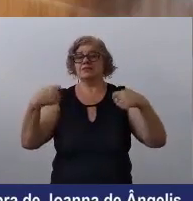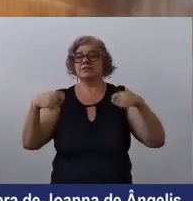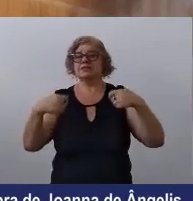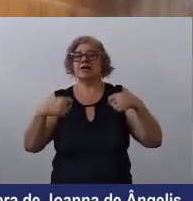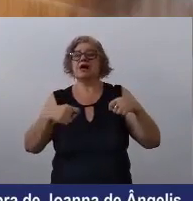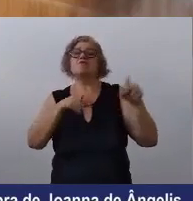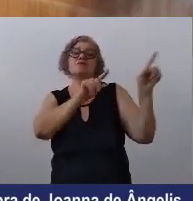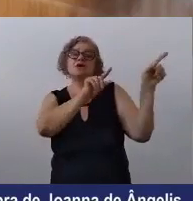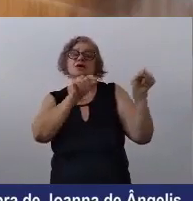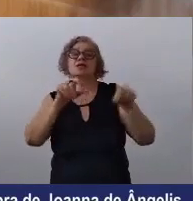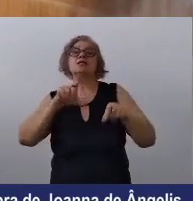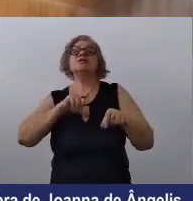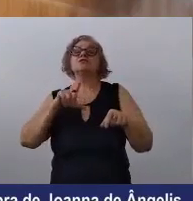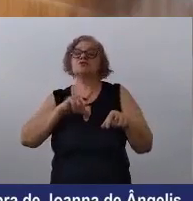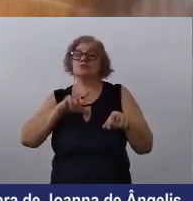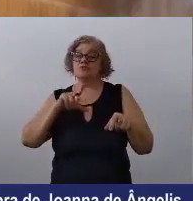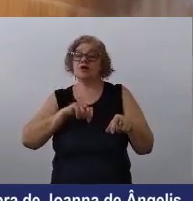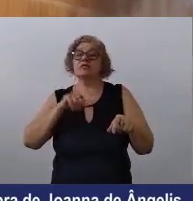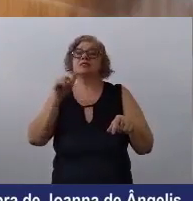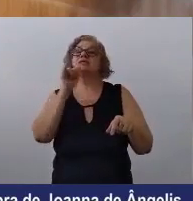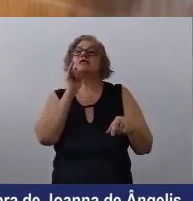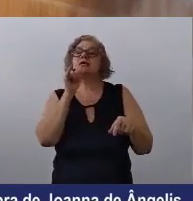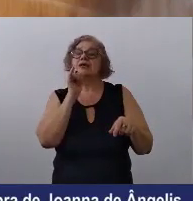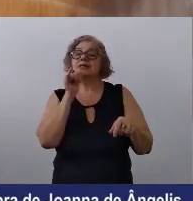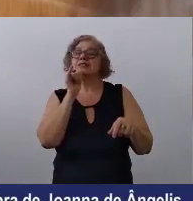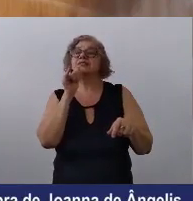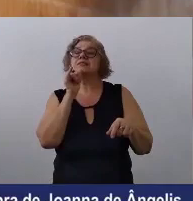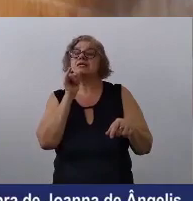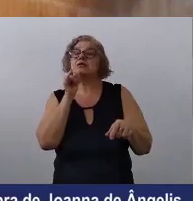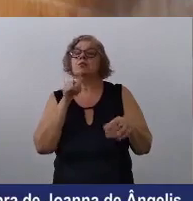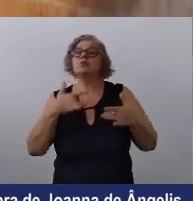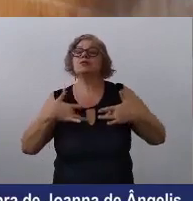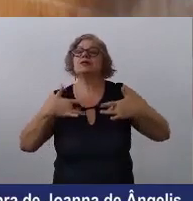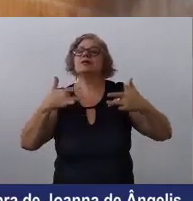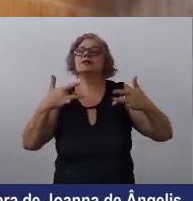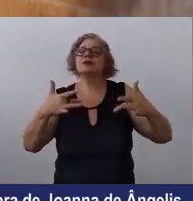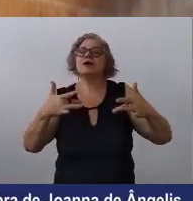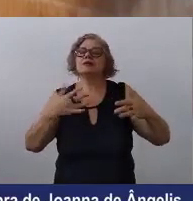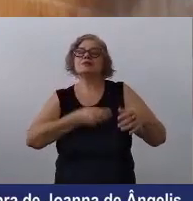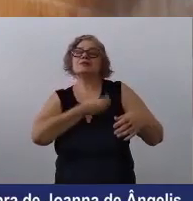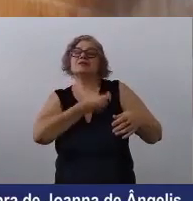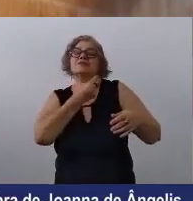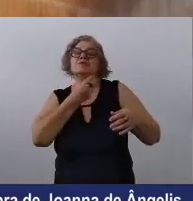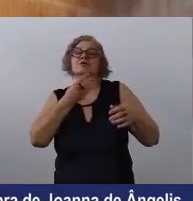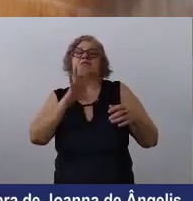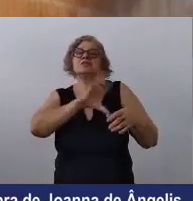que eles tivessem exemplos da essência da caridade e da vivência do amor.